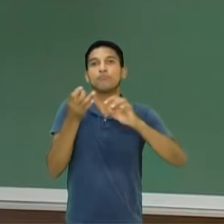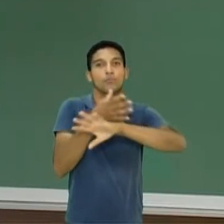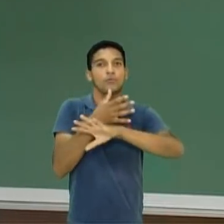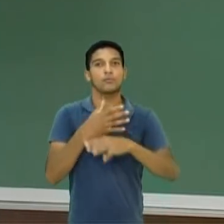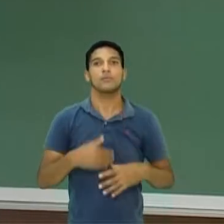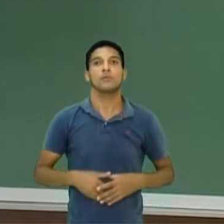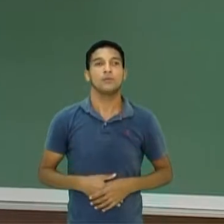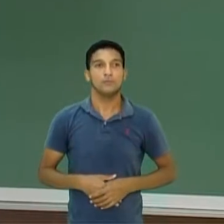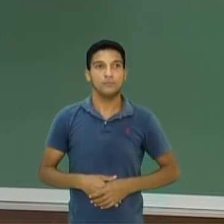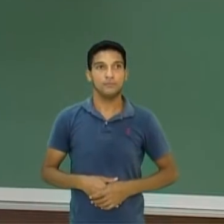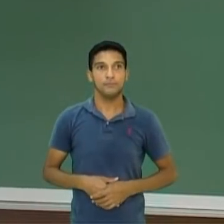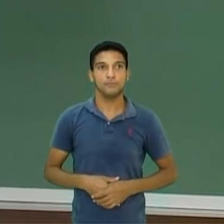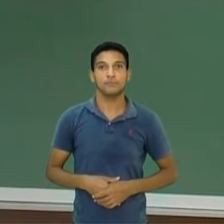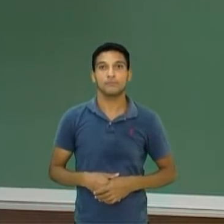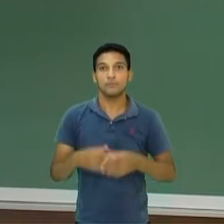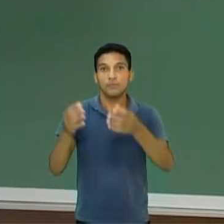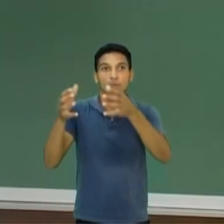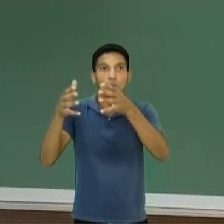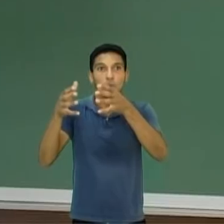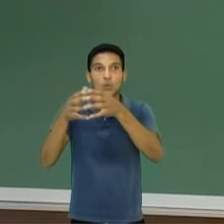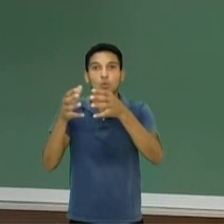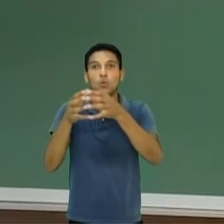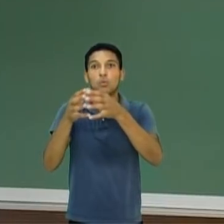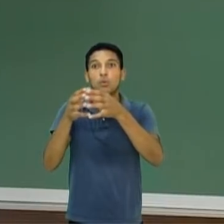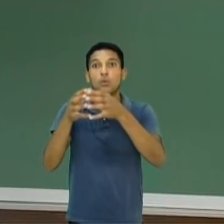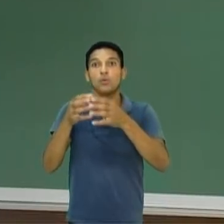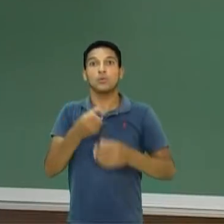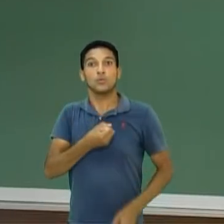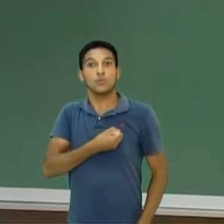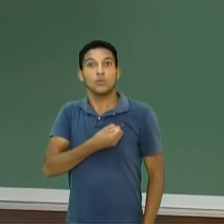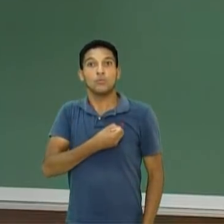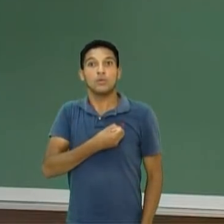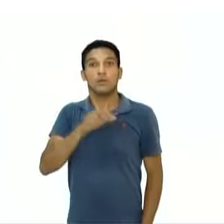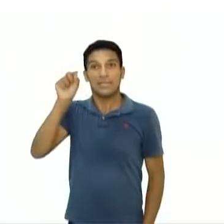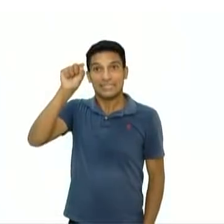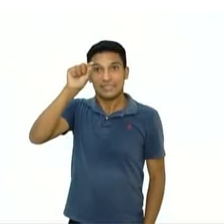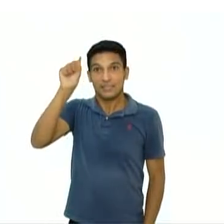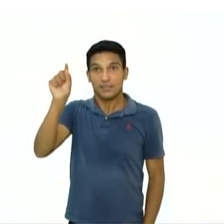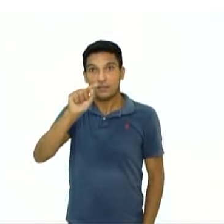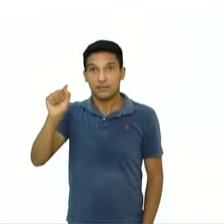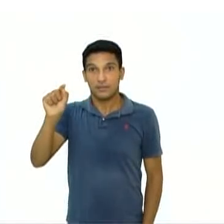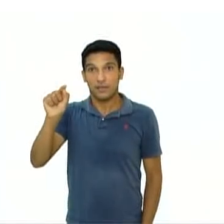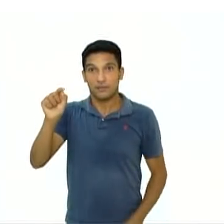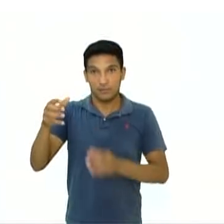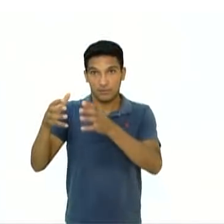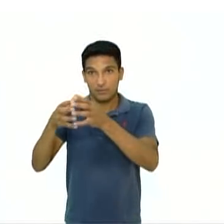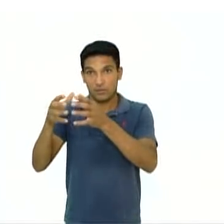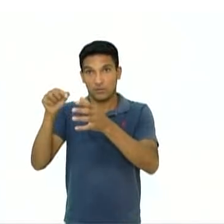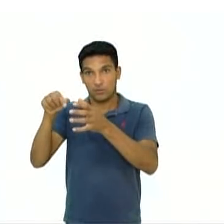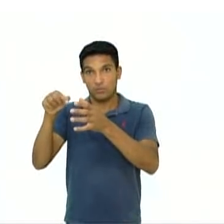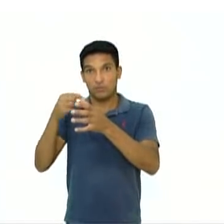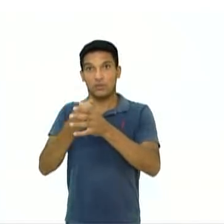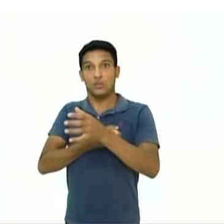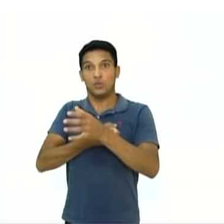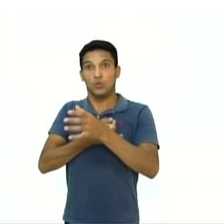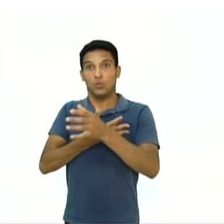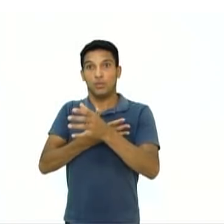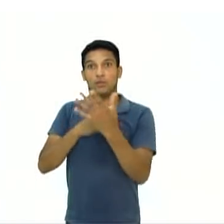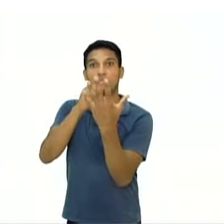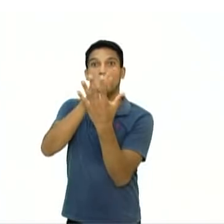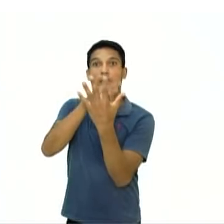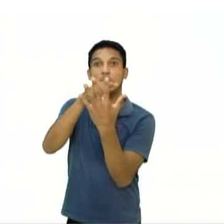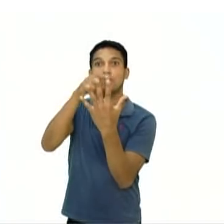uma dica antes do intervalinho. Eu falei para vocês assim, ó. Lembra que o 0 é um múltiplo de todos os